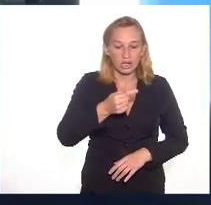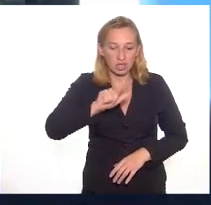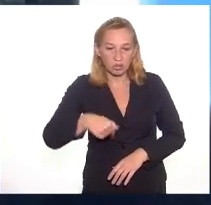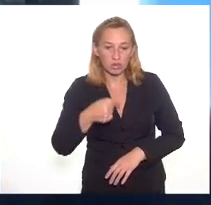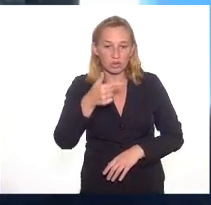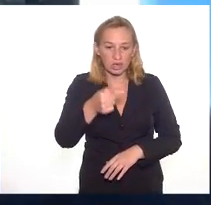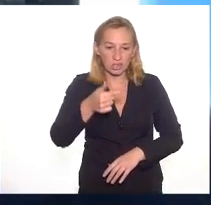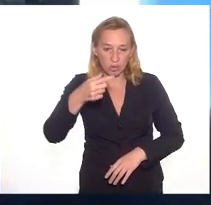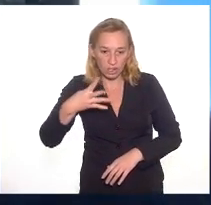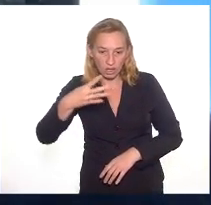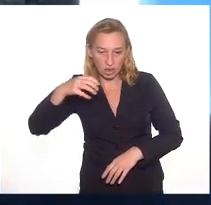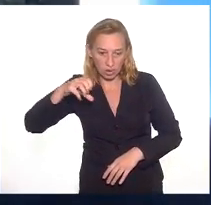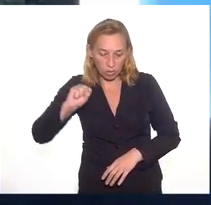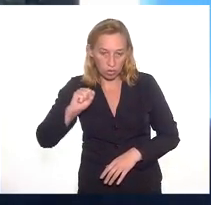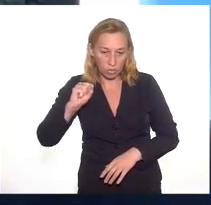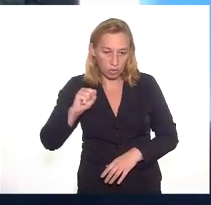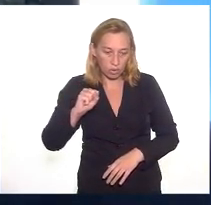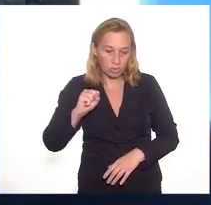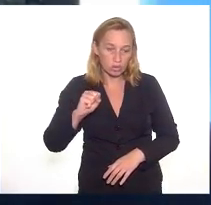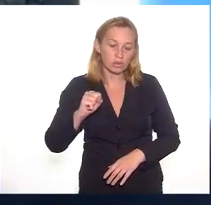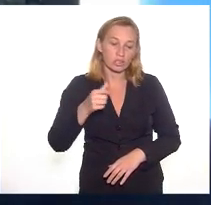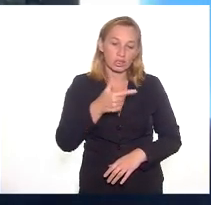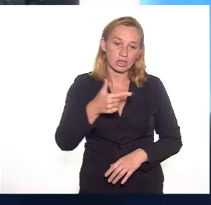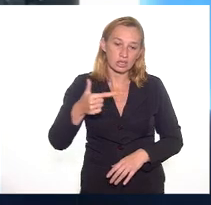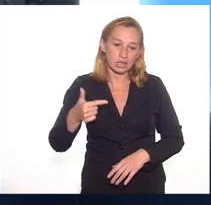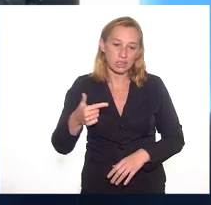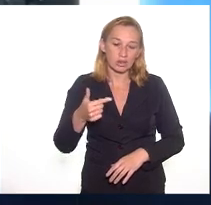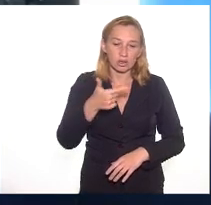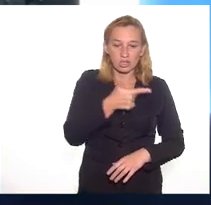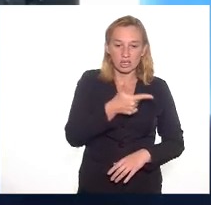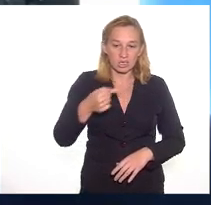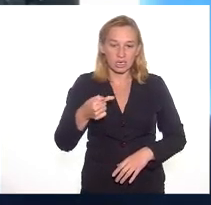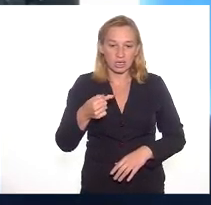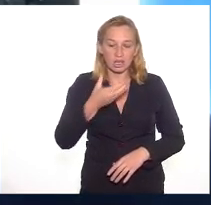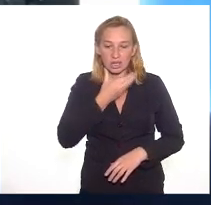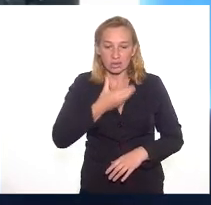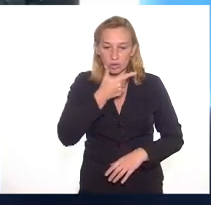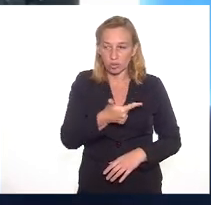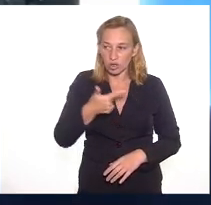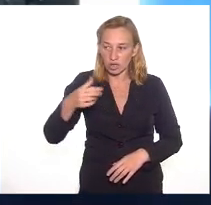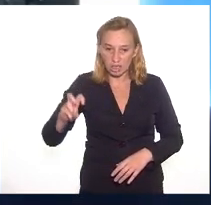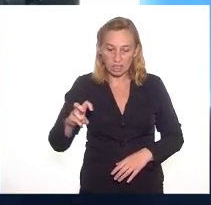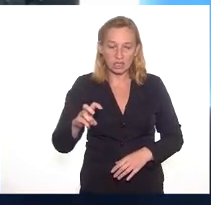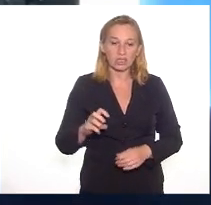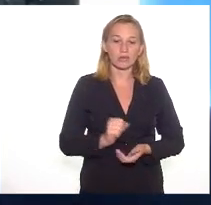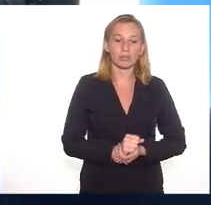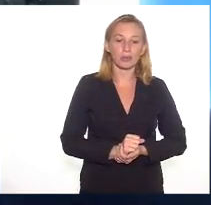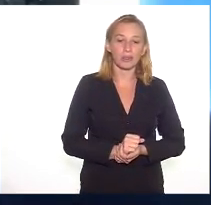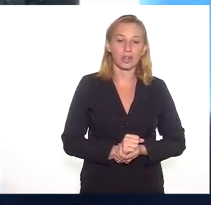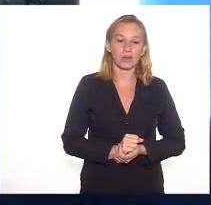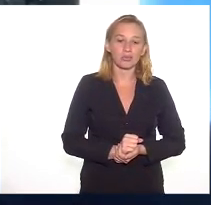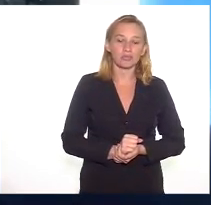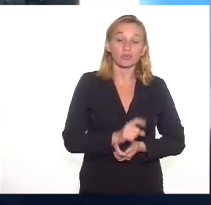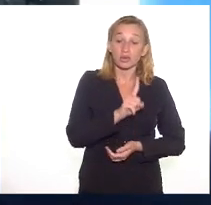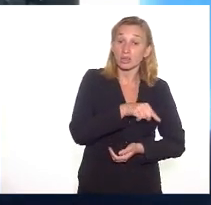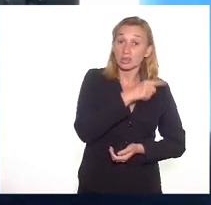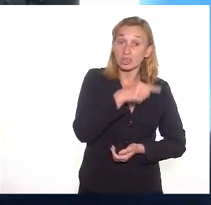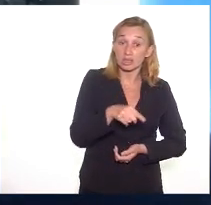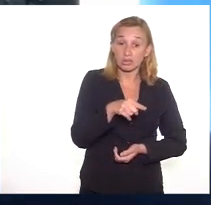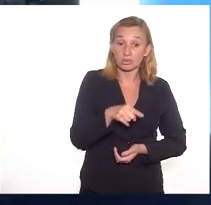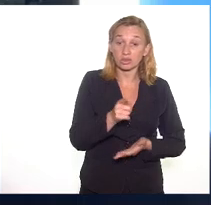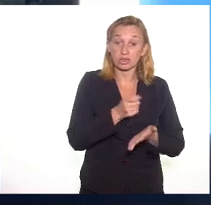de dezembro, 17 de dezembro de 2015, que dispõe sobre o cancelamento